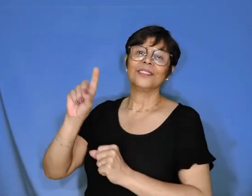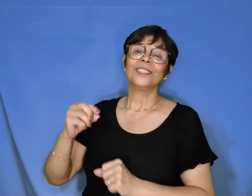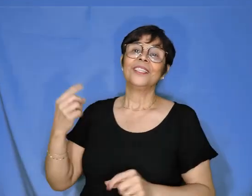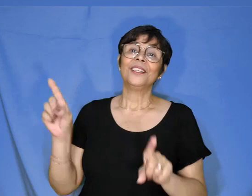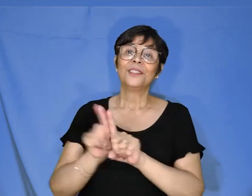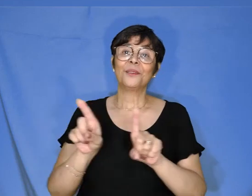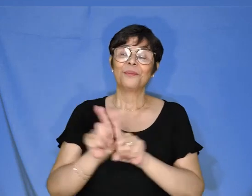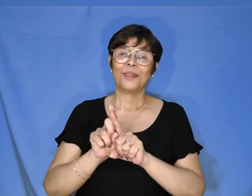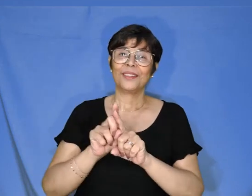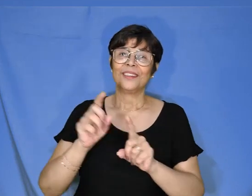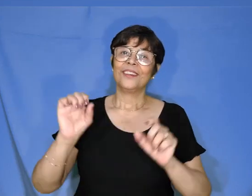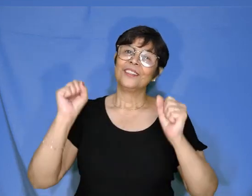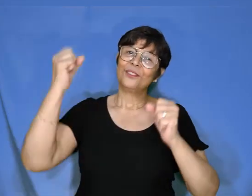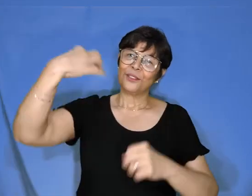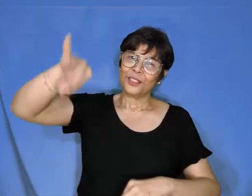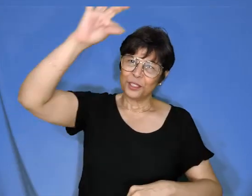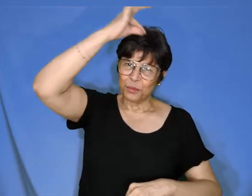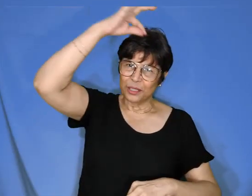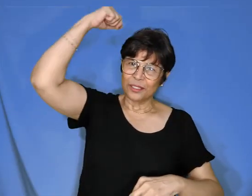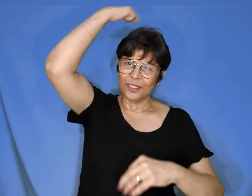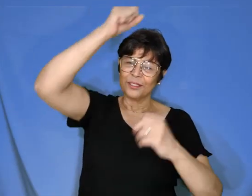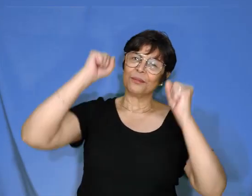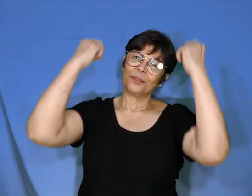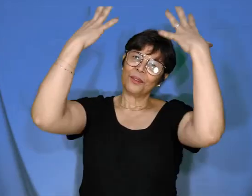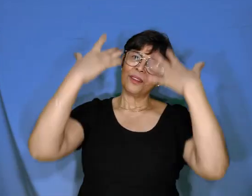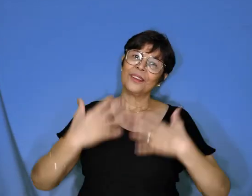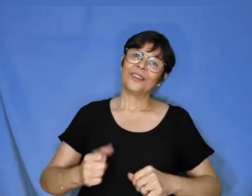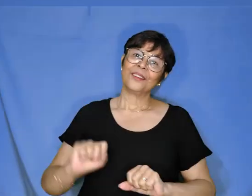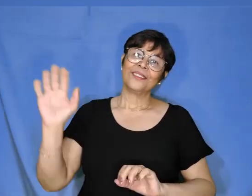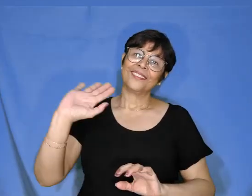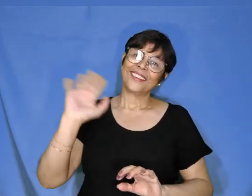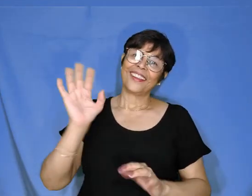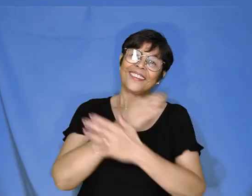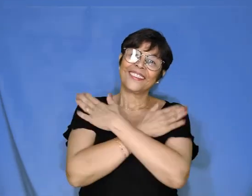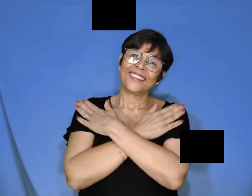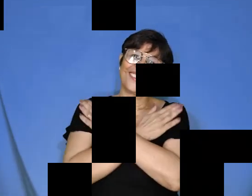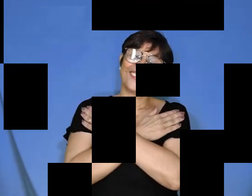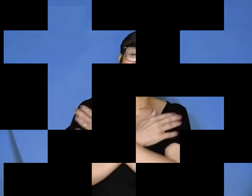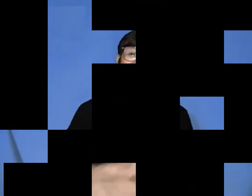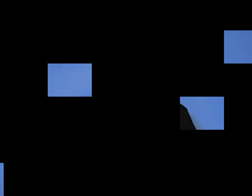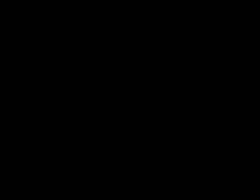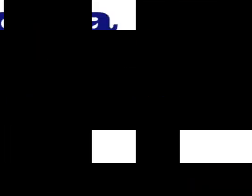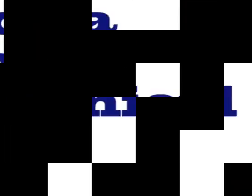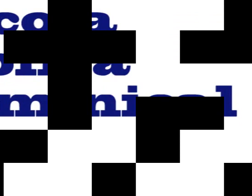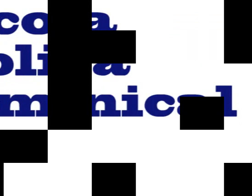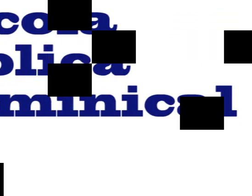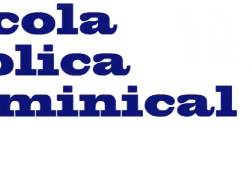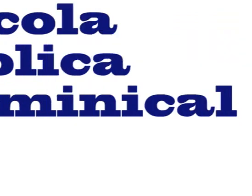sermos cheios do Espírito Santo. Boa aula, acesse a sua aula. Deus te abençoe neste domingo. Um abraço.